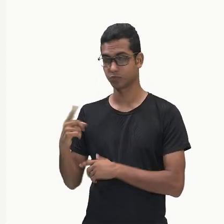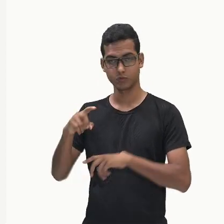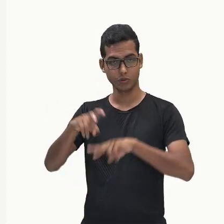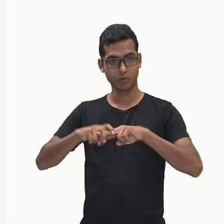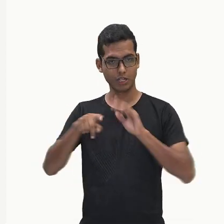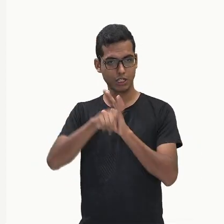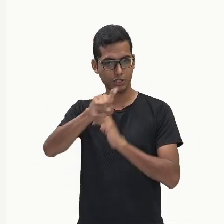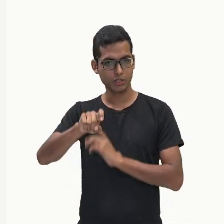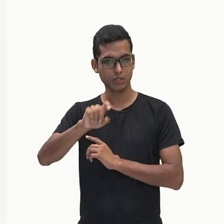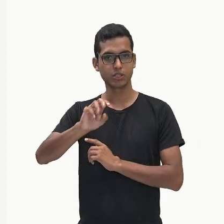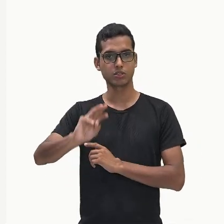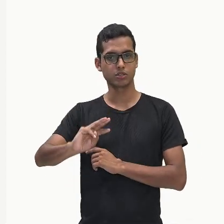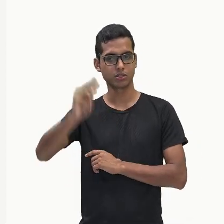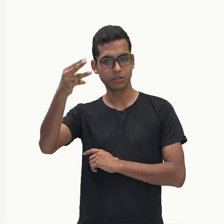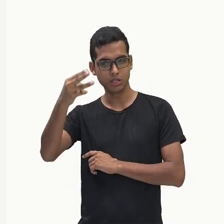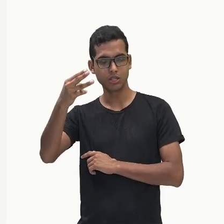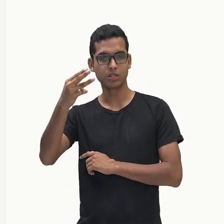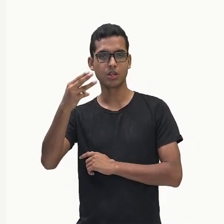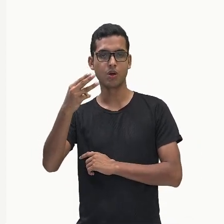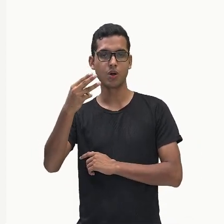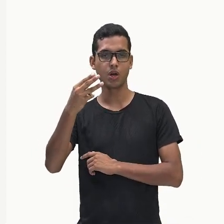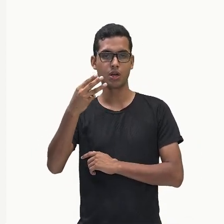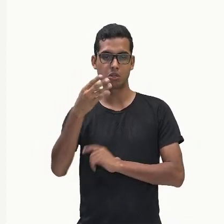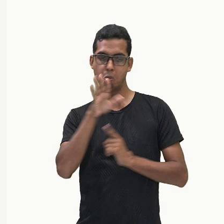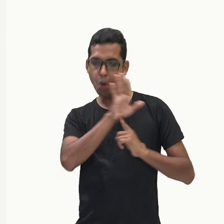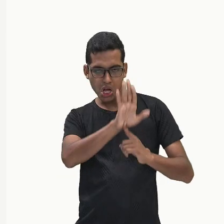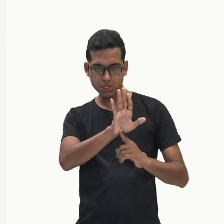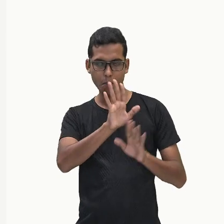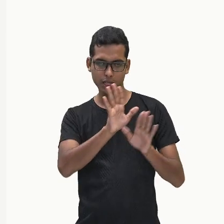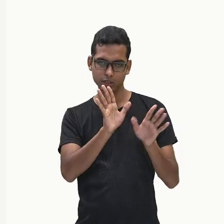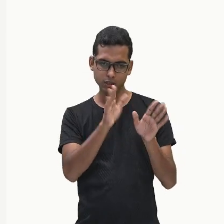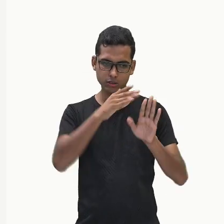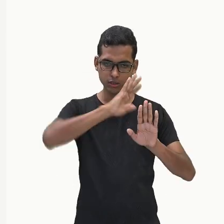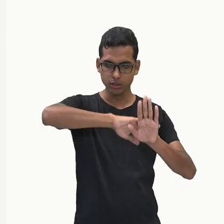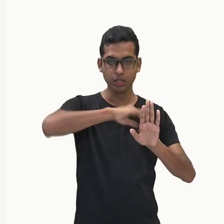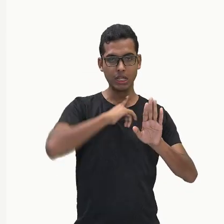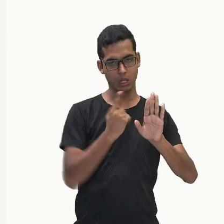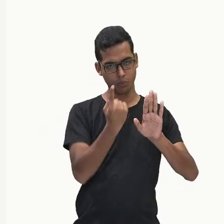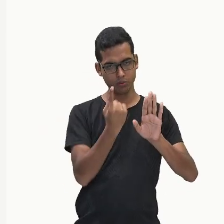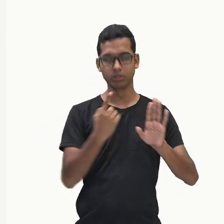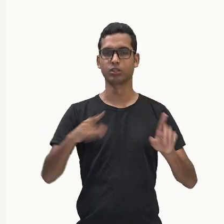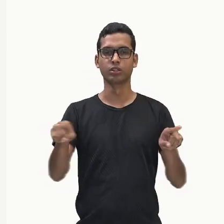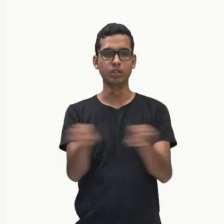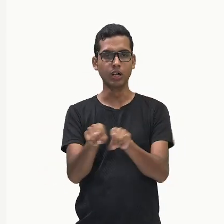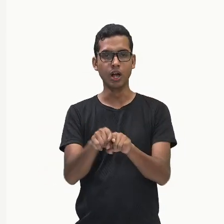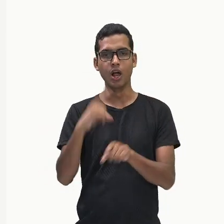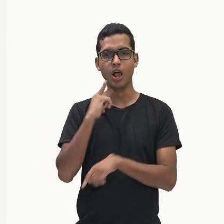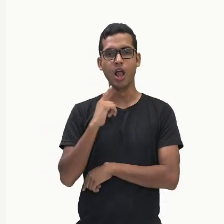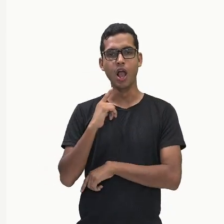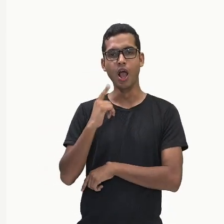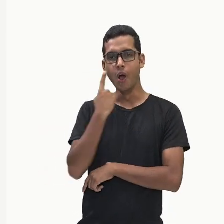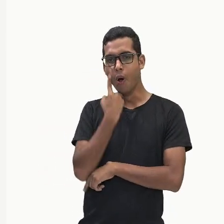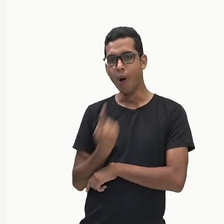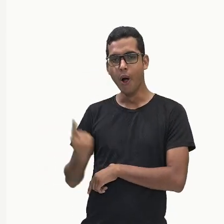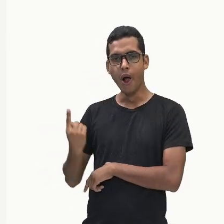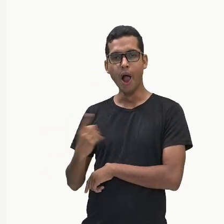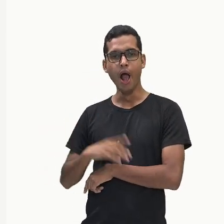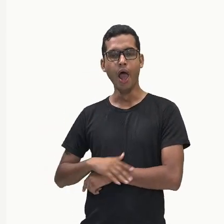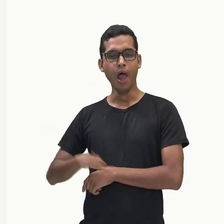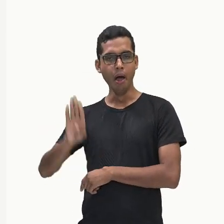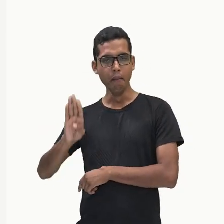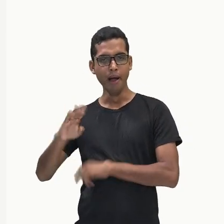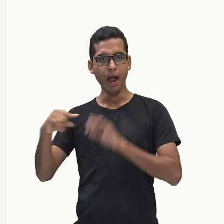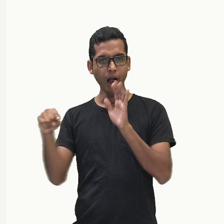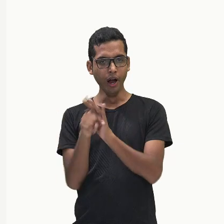embora não apareça, mas ele está presente, é o 1. O B vai ser menos 2, o C vai